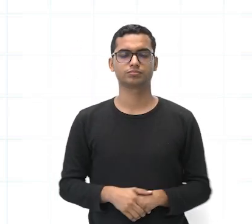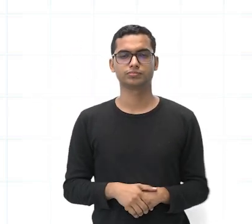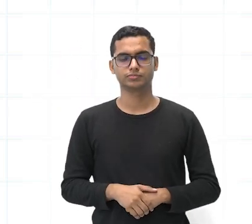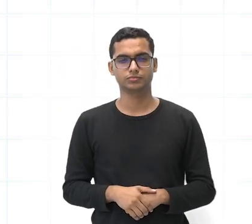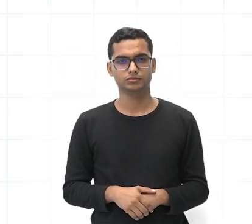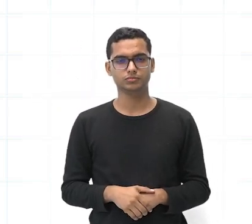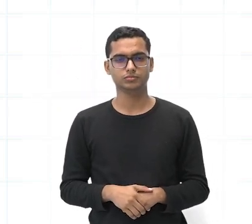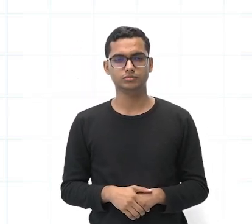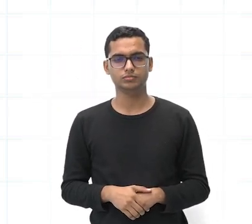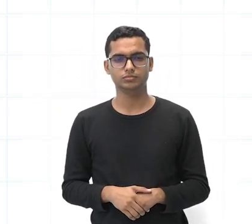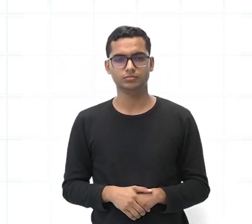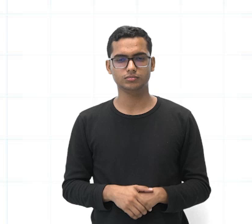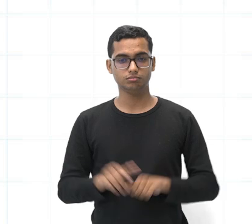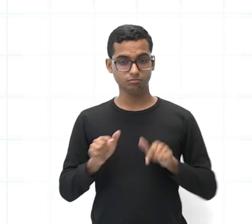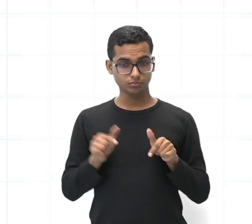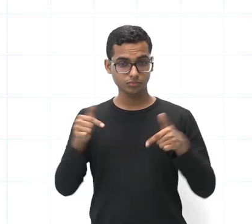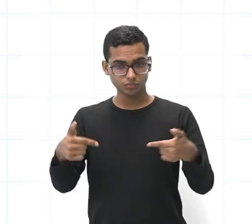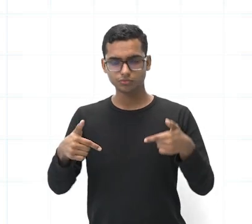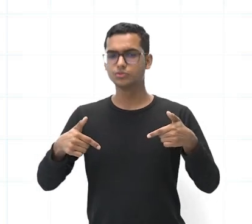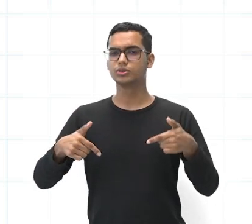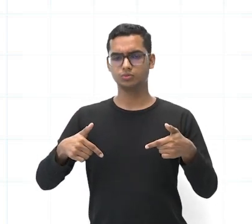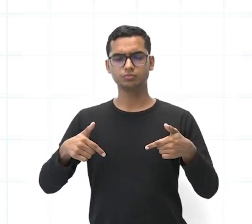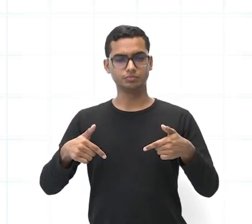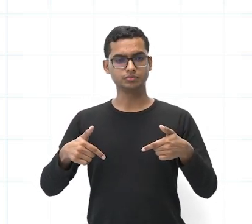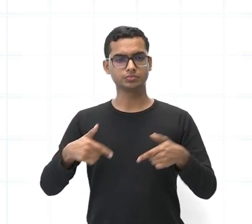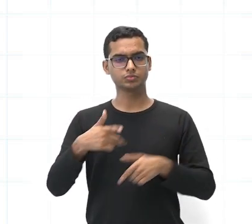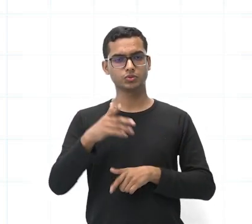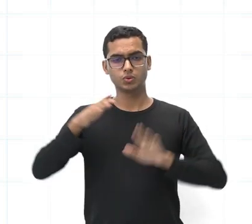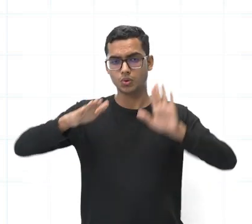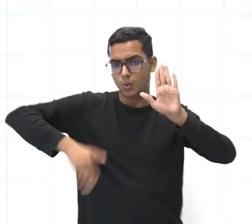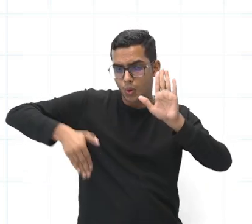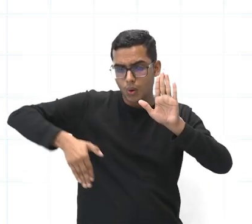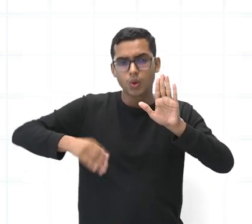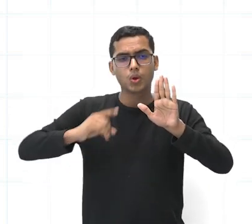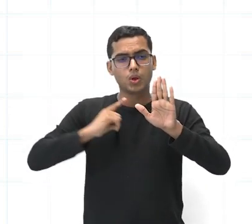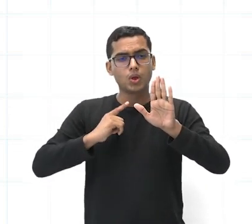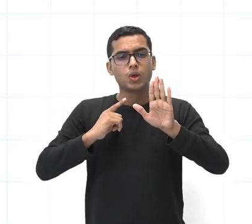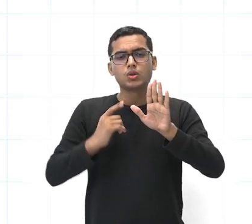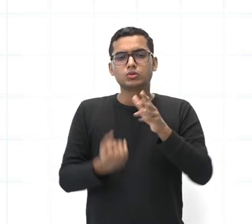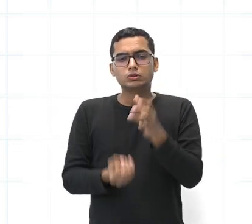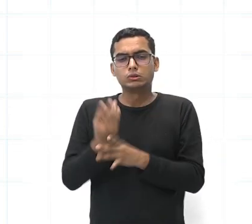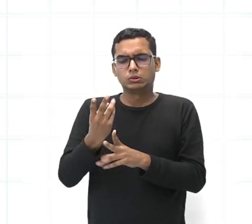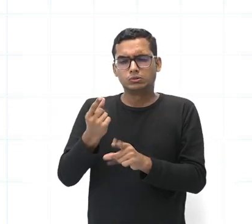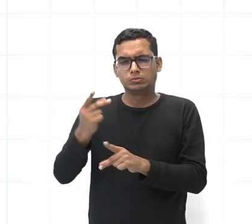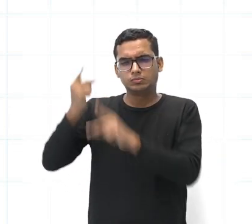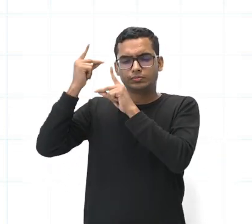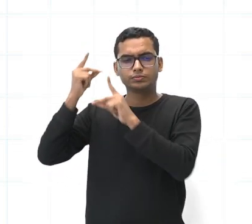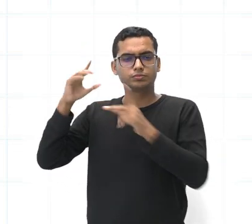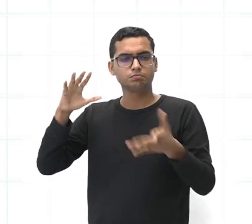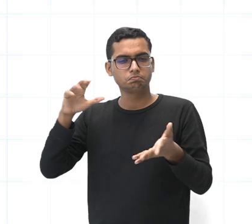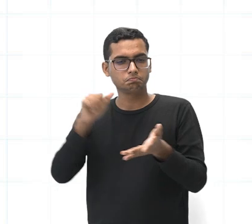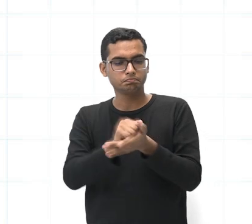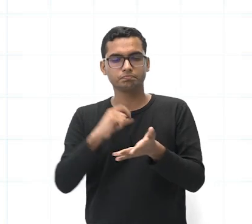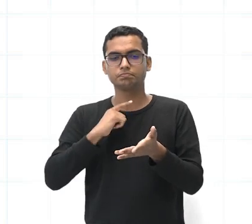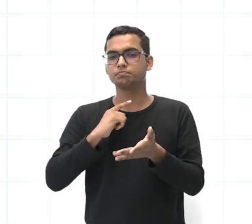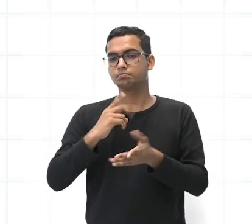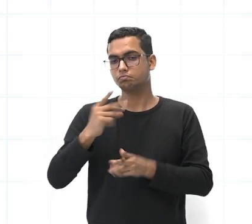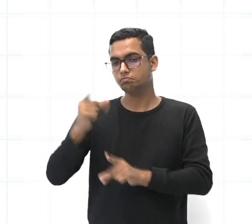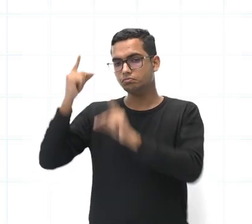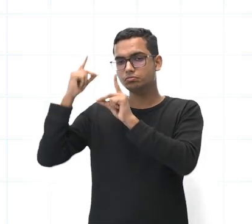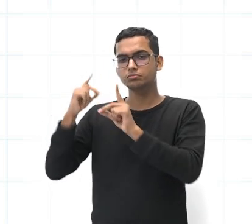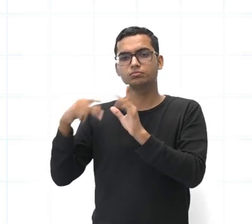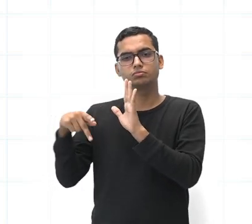Então, observem. O ato de nadar existe há milênios. O registro mais antigo sobre